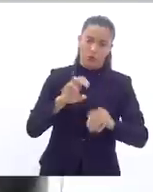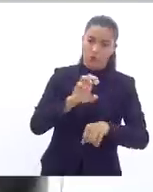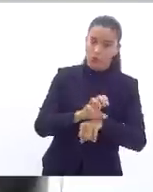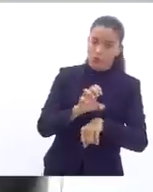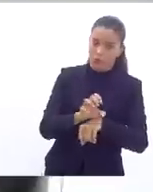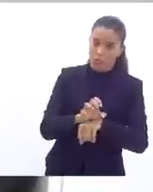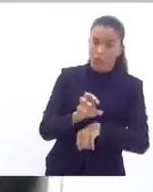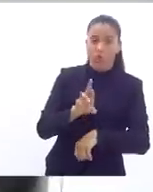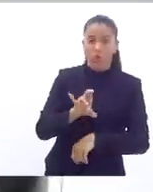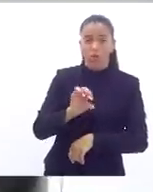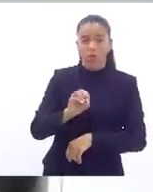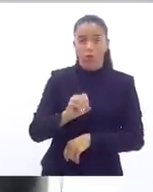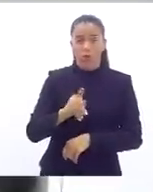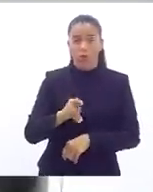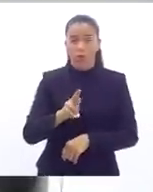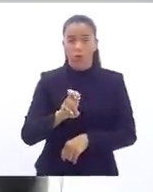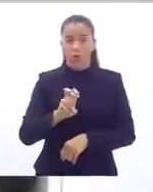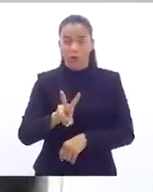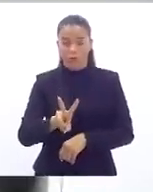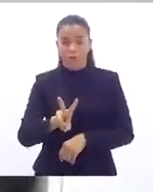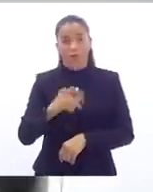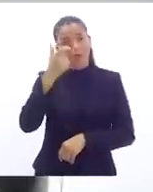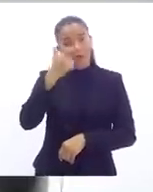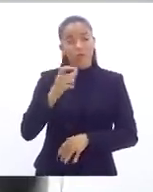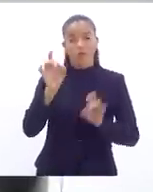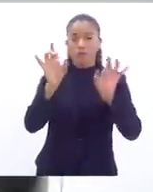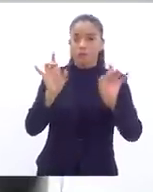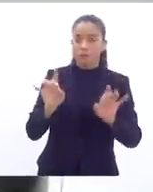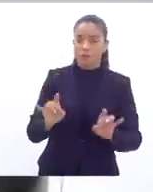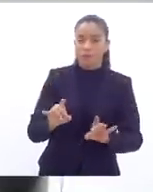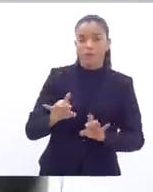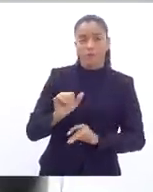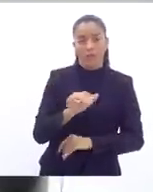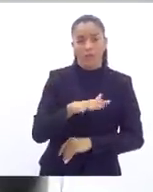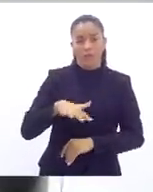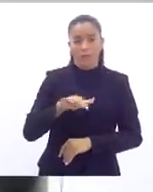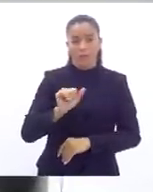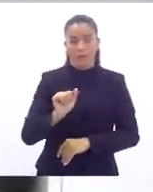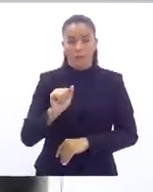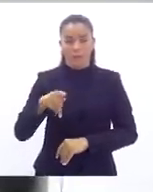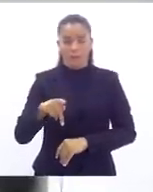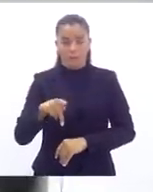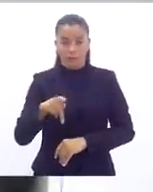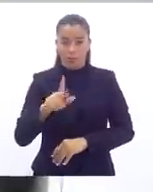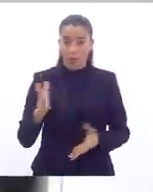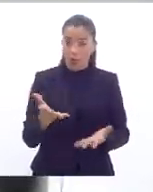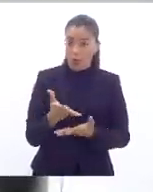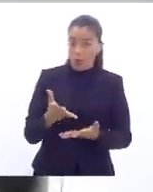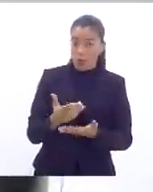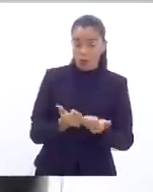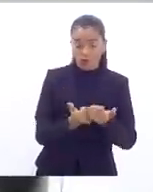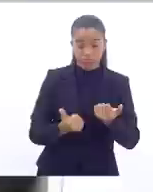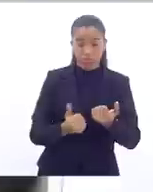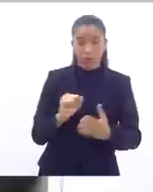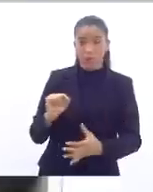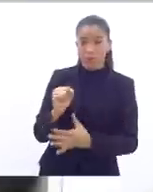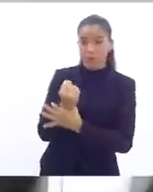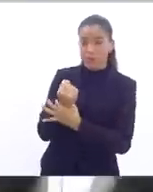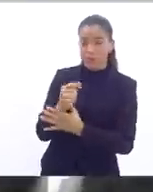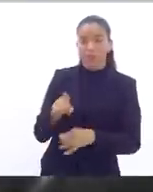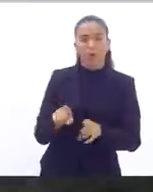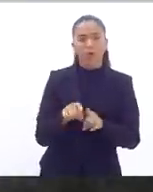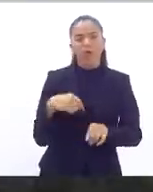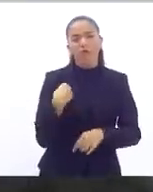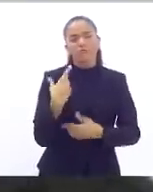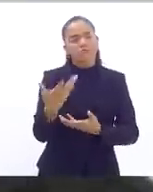Rio previdência minha carreira sou especialista em Previdência Social Hoje eu estou como diretor de Seguridade e eu prezo e faço questão de